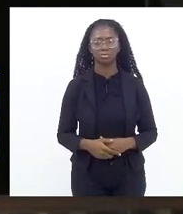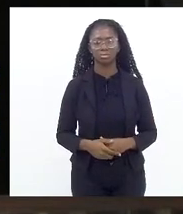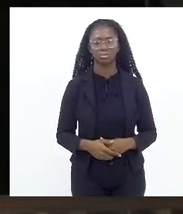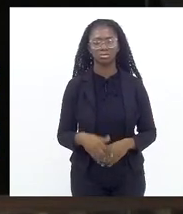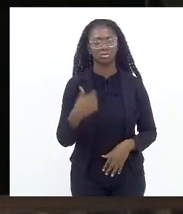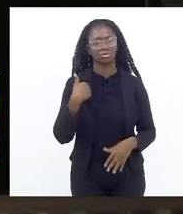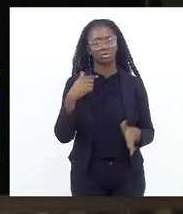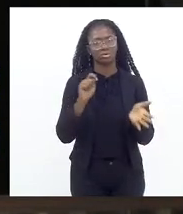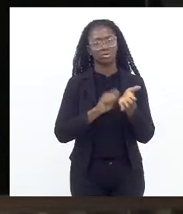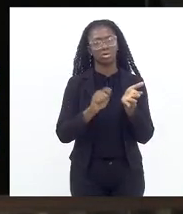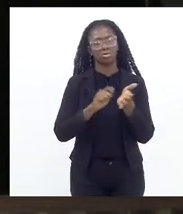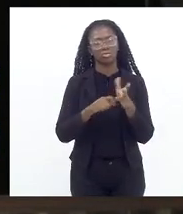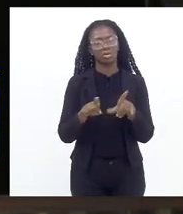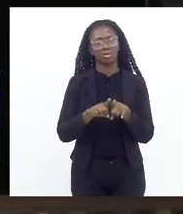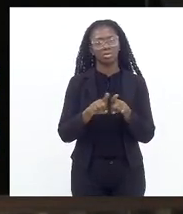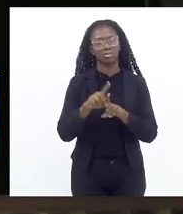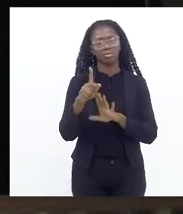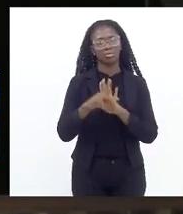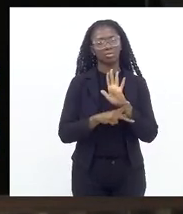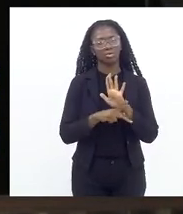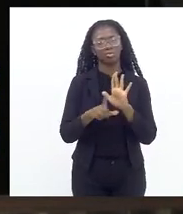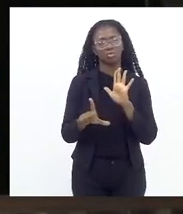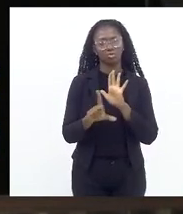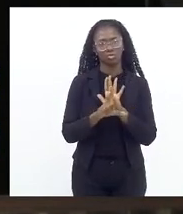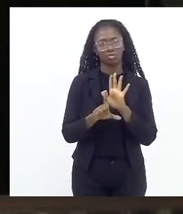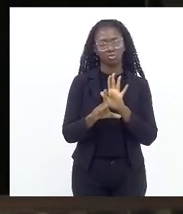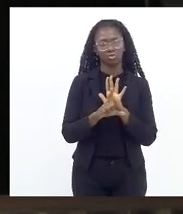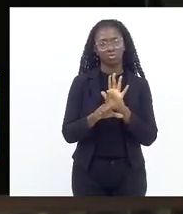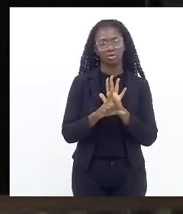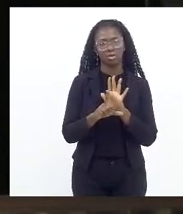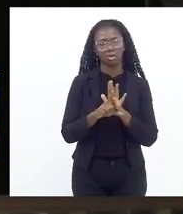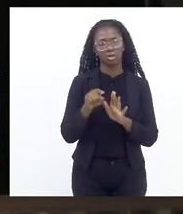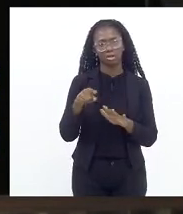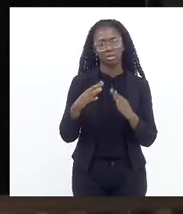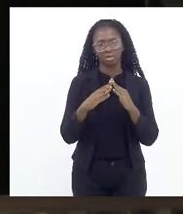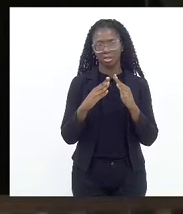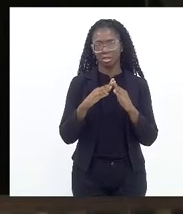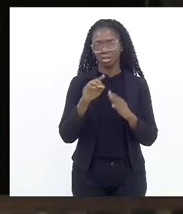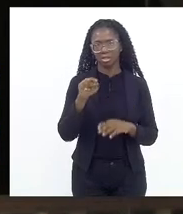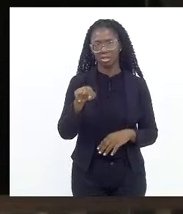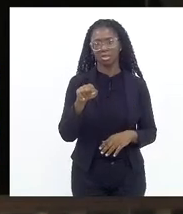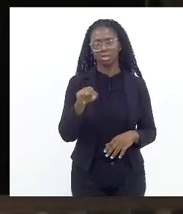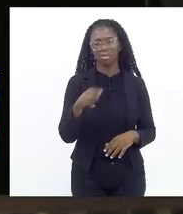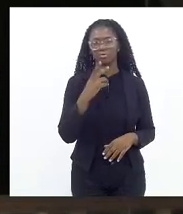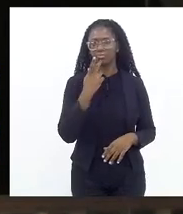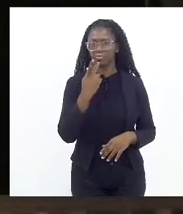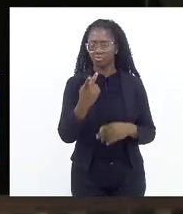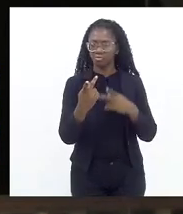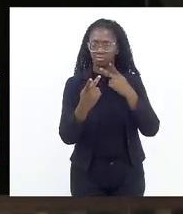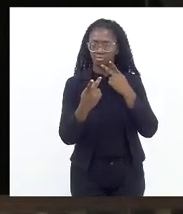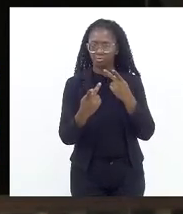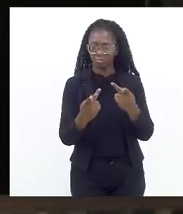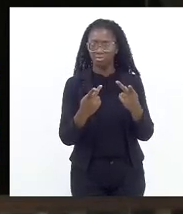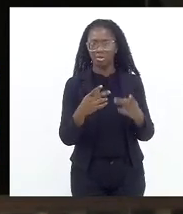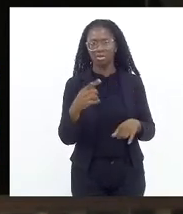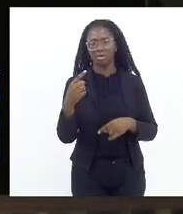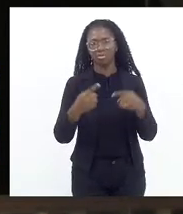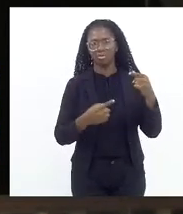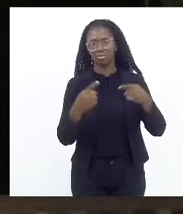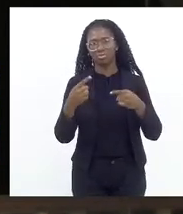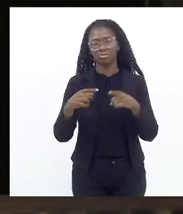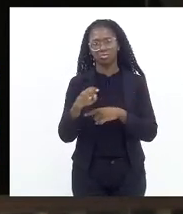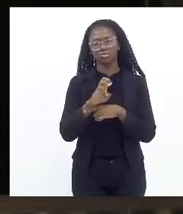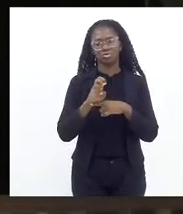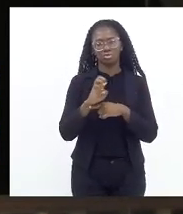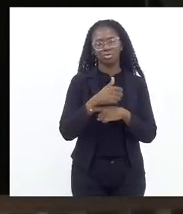autora também de um projeto de lei que está tramitando na casa, que fala justamente da política